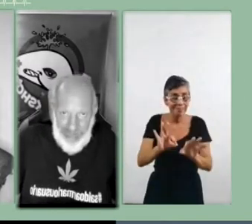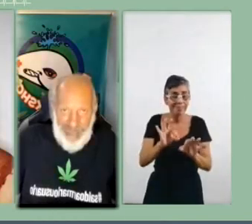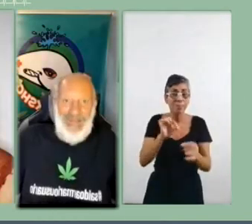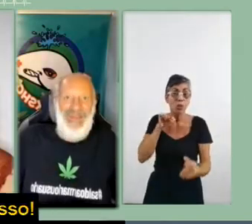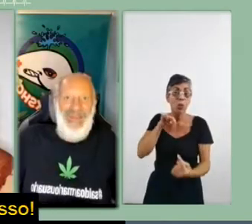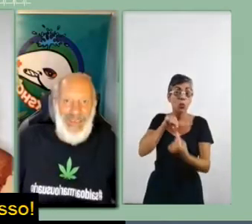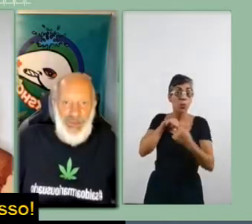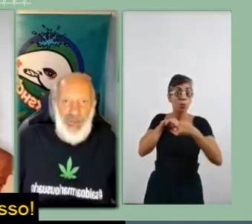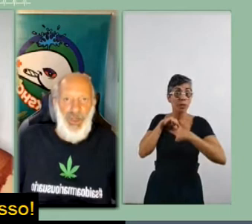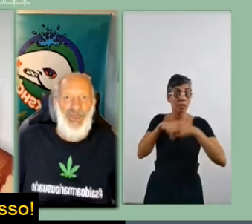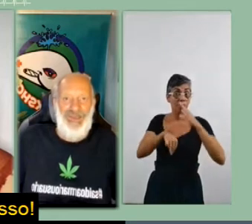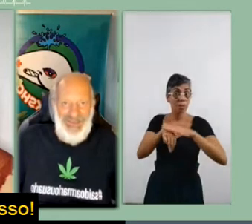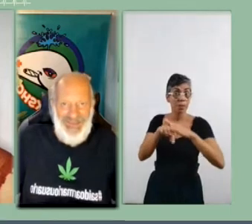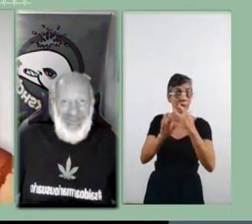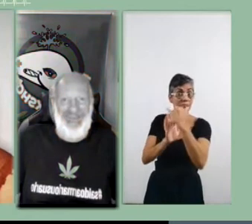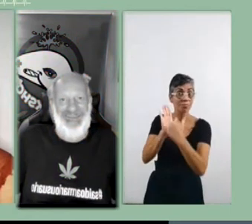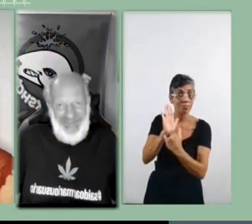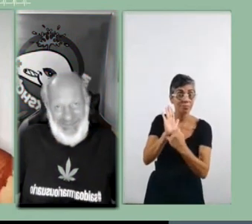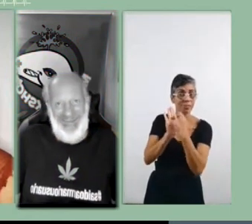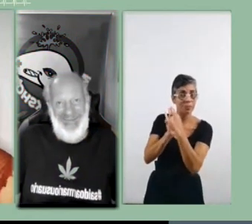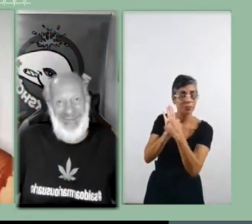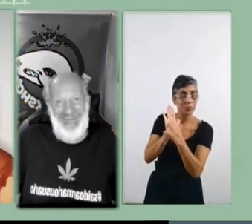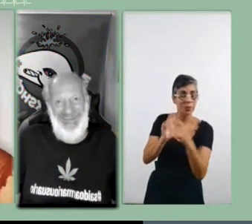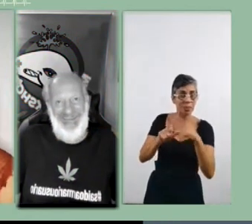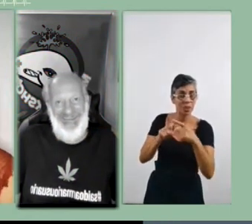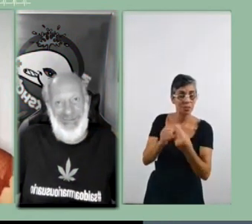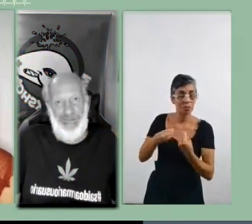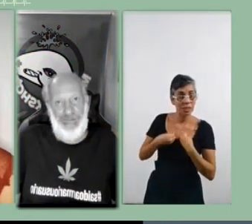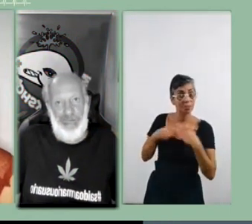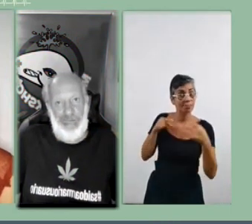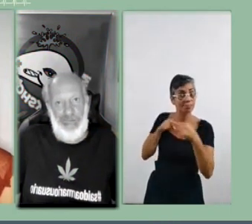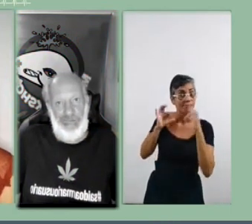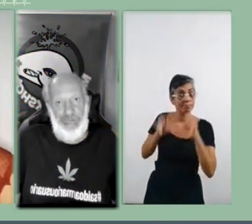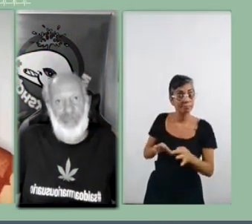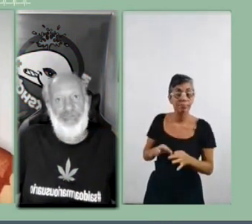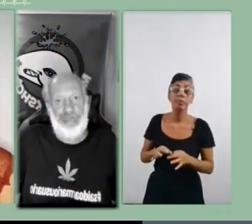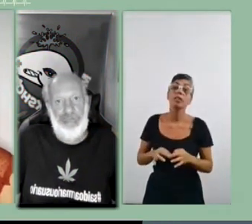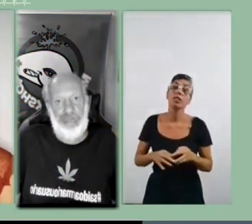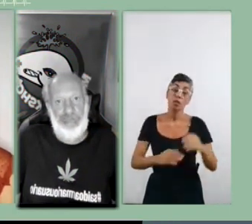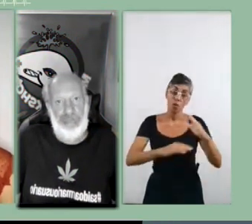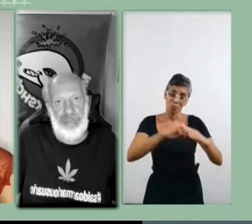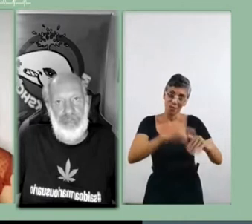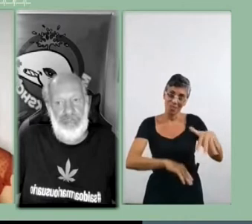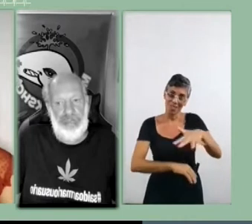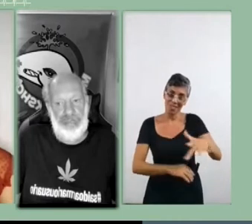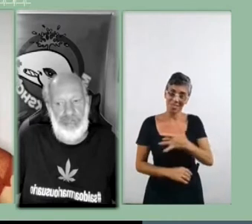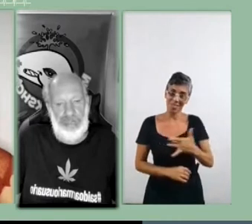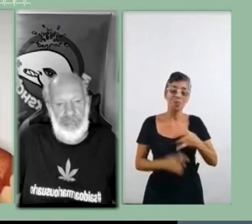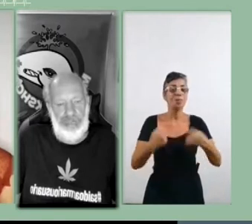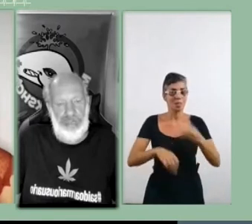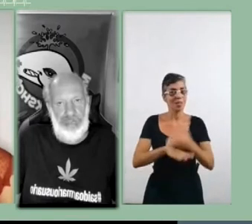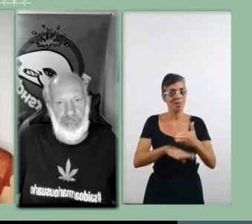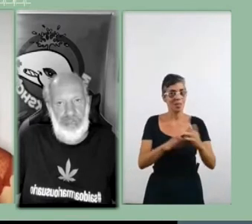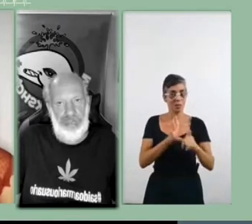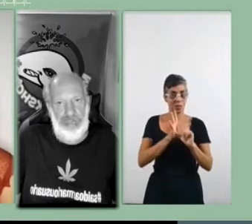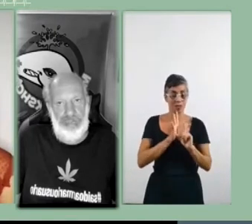prescrita. Prescrita, Isso. é isso mesmo. Assim, os profissionais de saúde, eles precisam ser treinados. Existem alguns prescritores